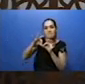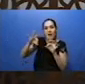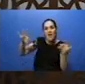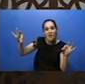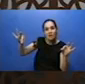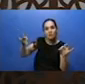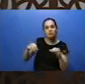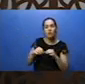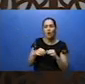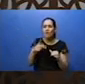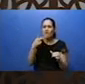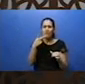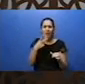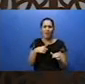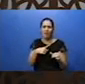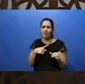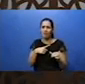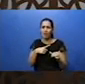tenho